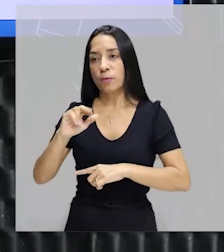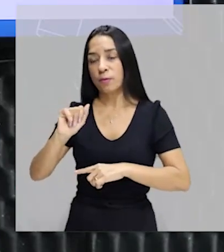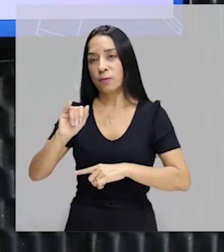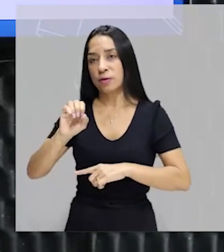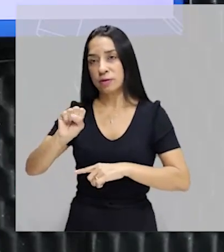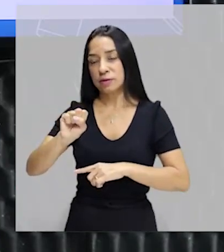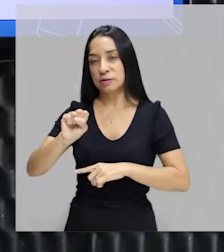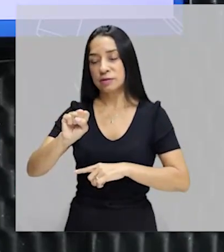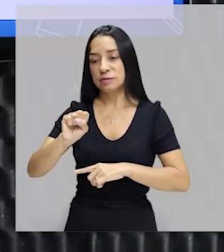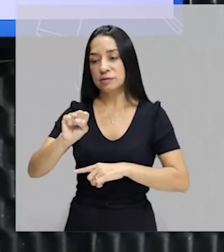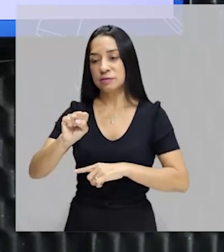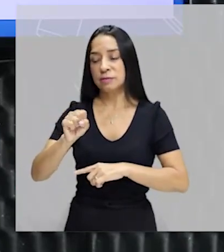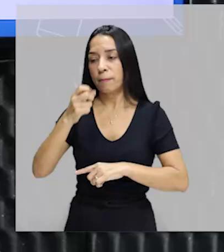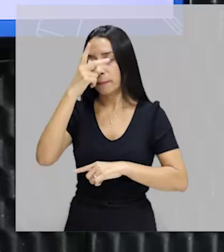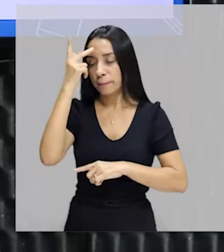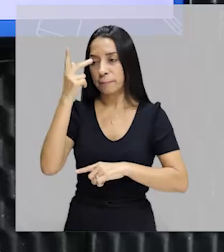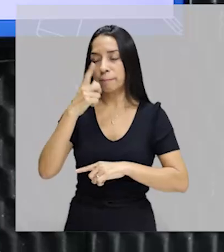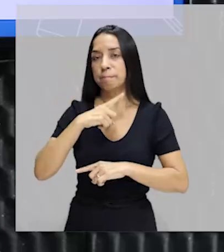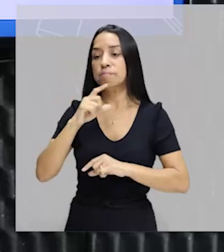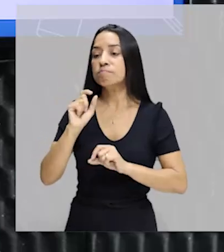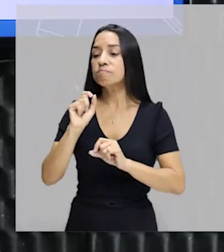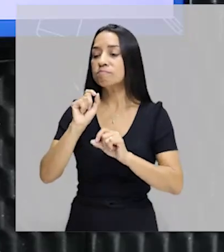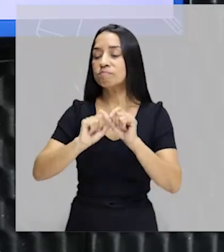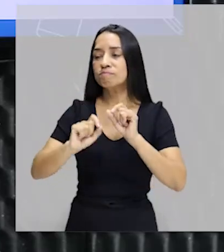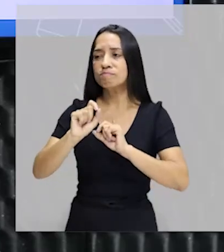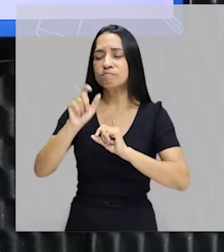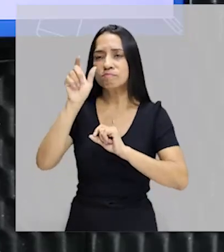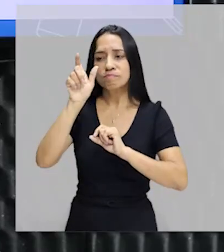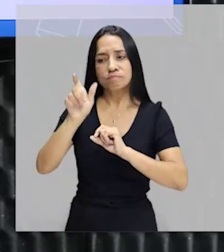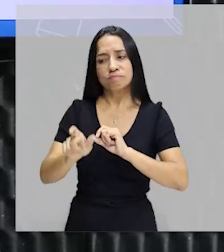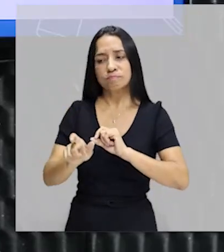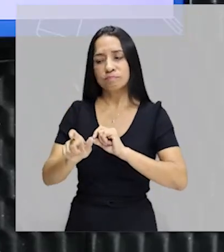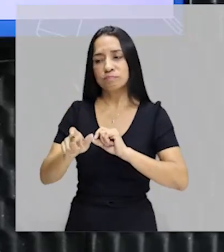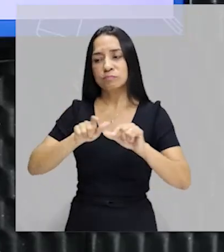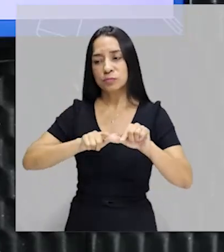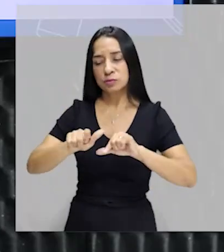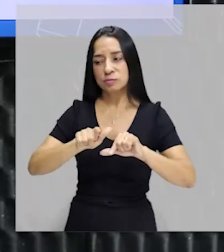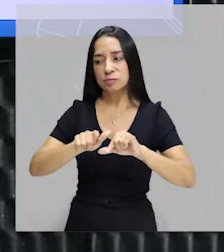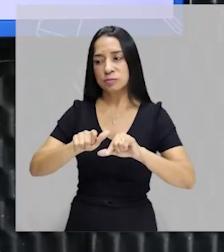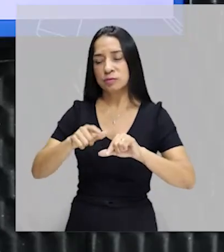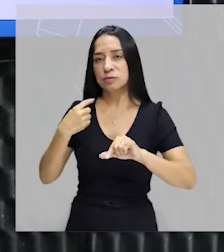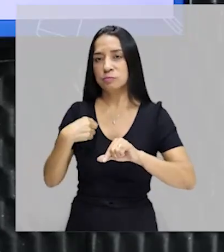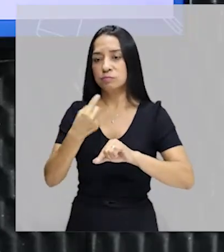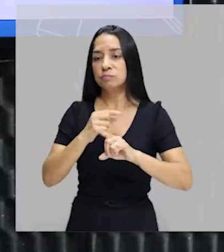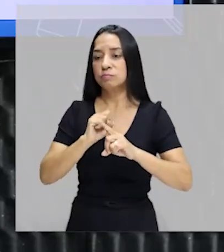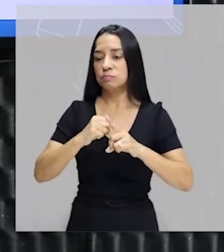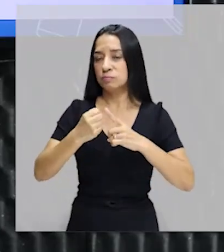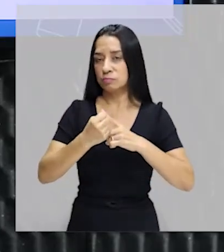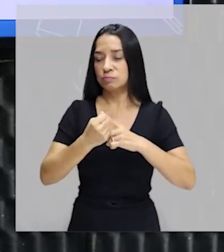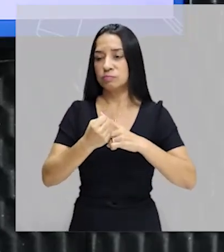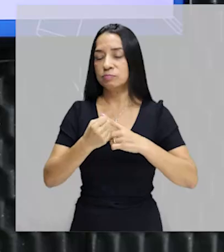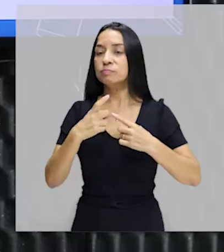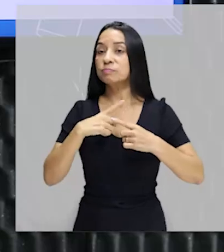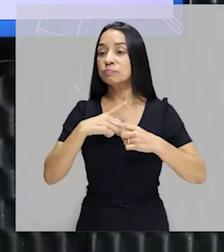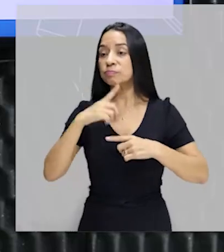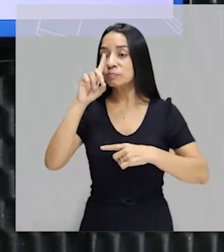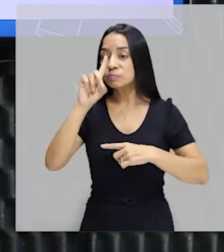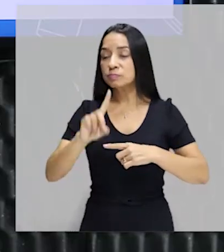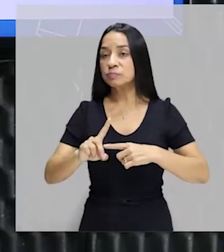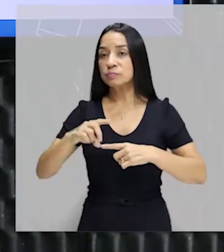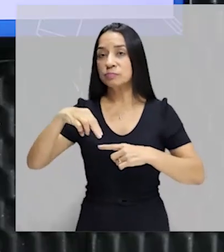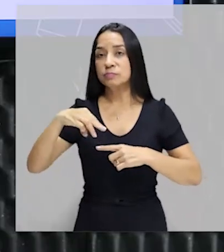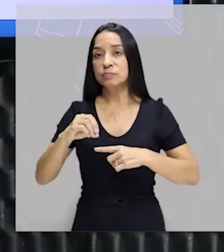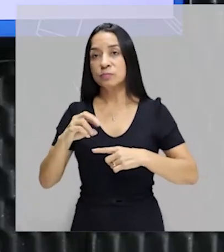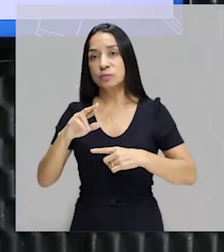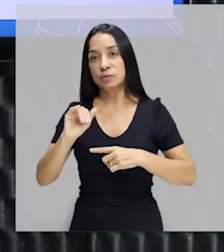O indivíduo que trabalha em nossa sociedade, ele vai adquirir direitos morais. Direitos morais